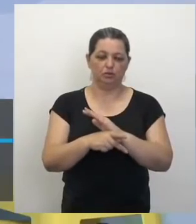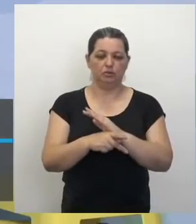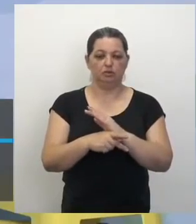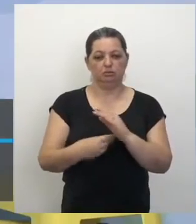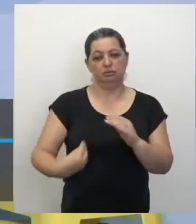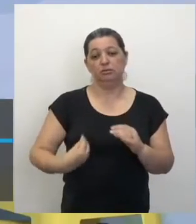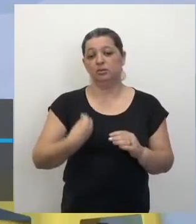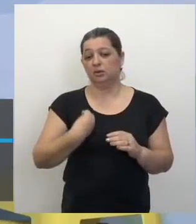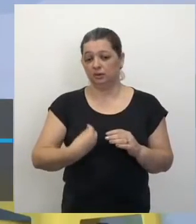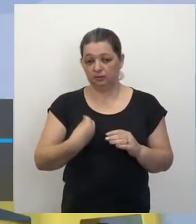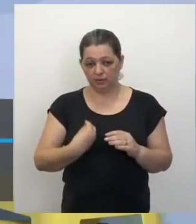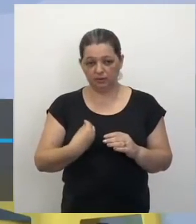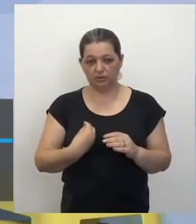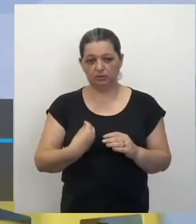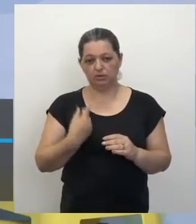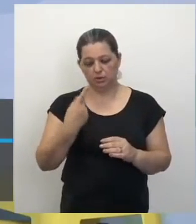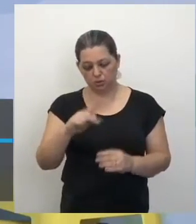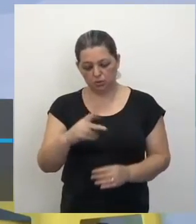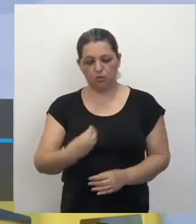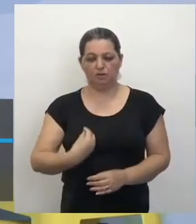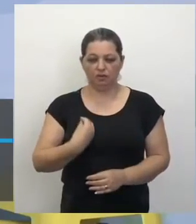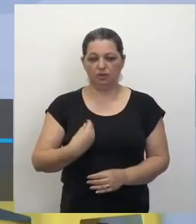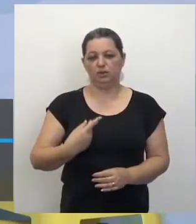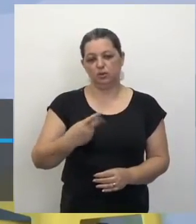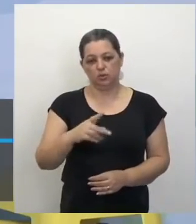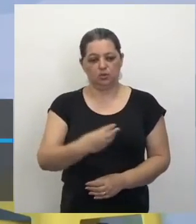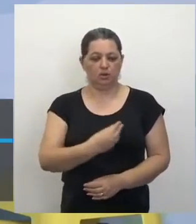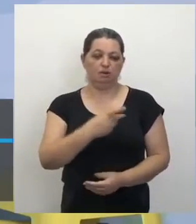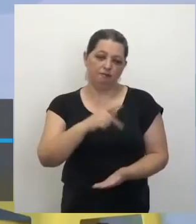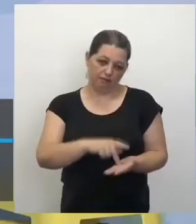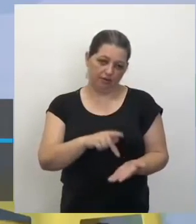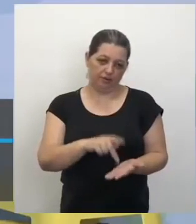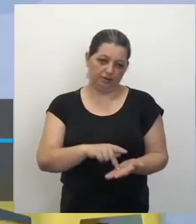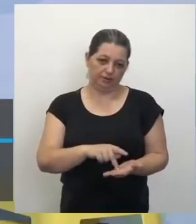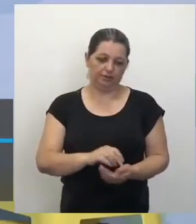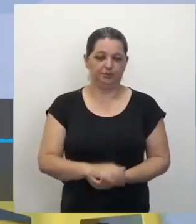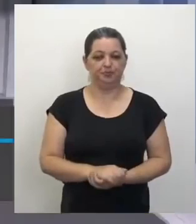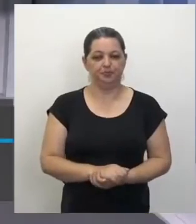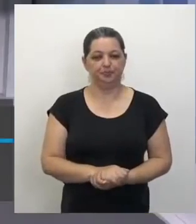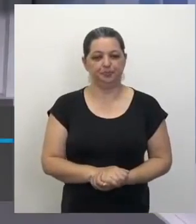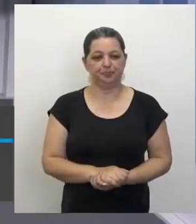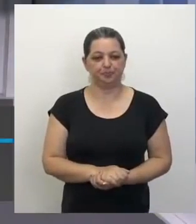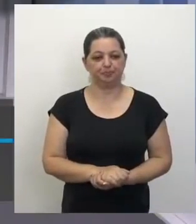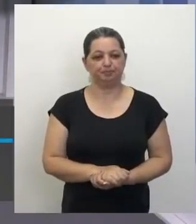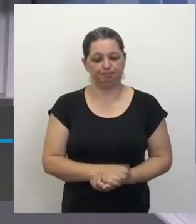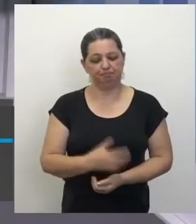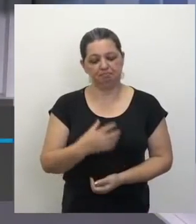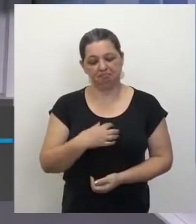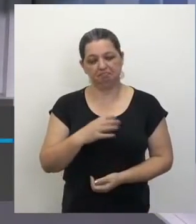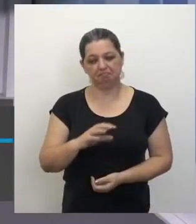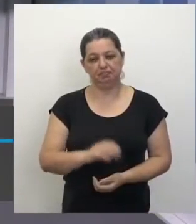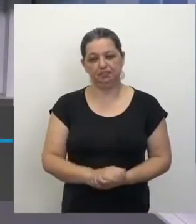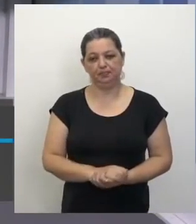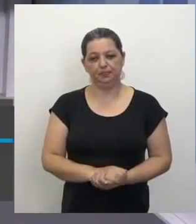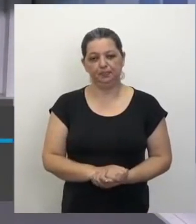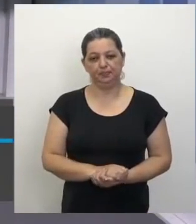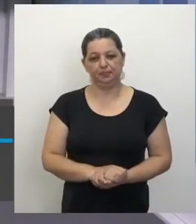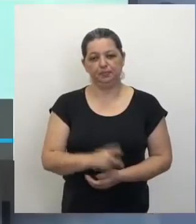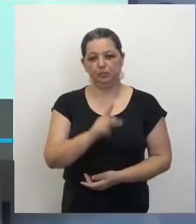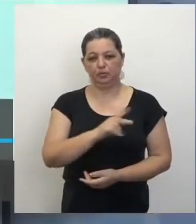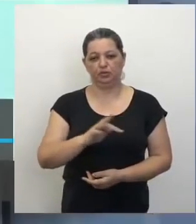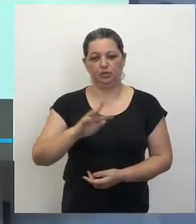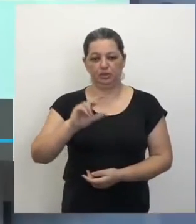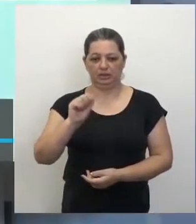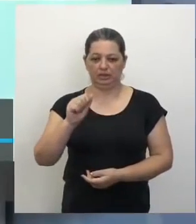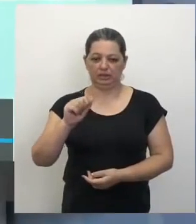viver a sua verdade, a sua vida, né? E é isso. Legal, olha aqui, ó, a professora Thaís está